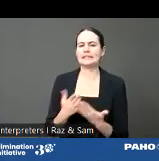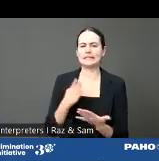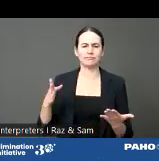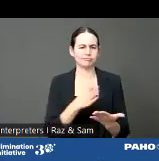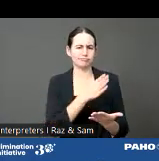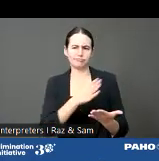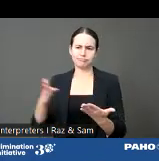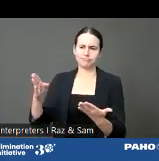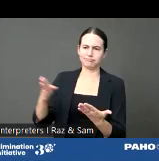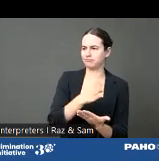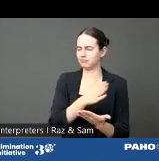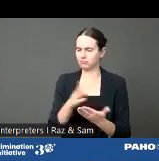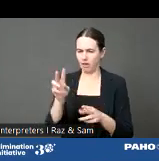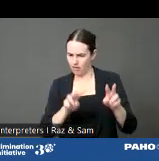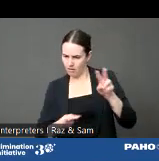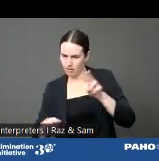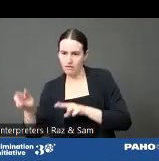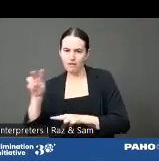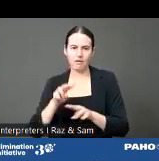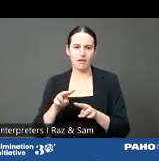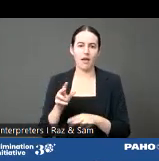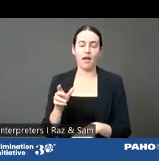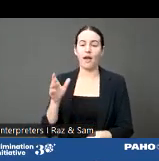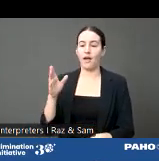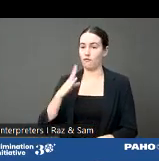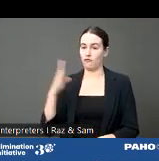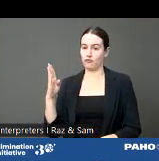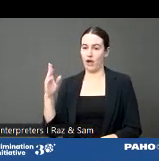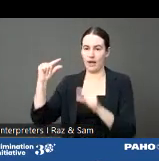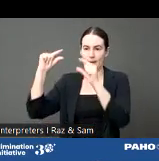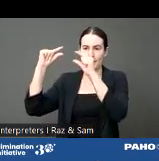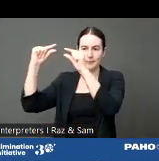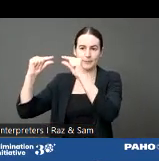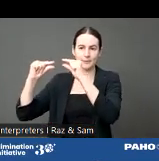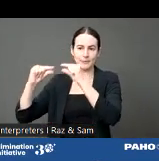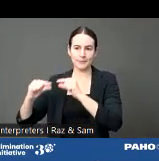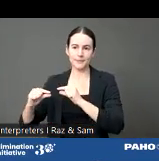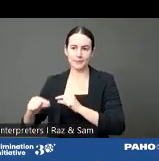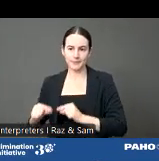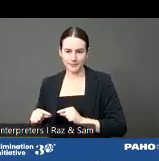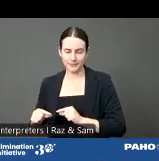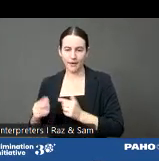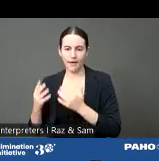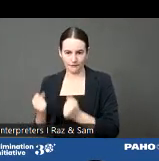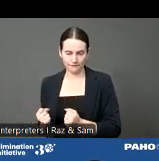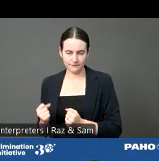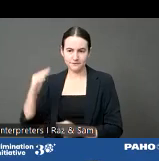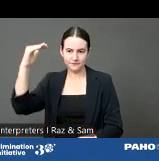direita em azul, são as páginas em azul, e que vocês podem ver a visualização